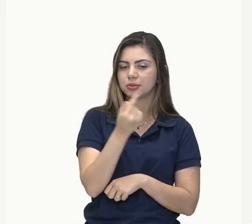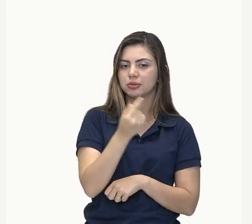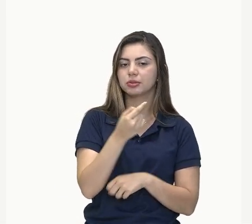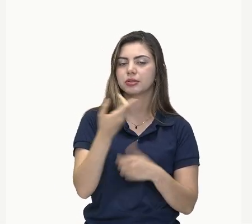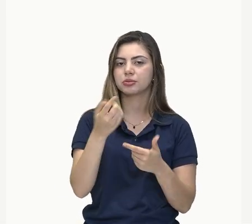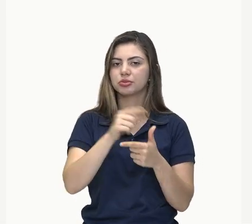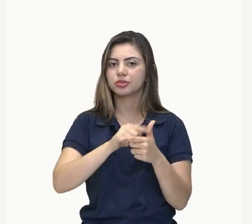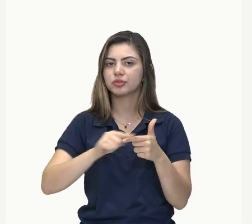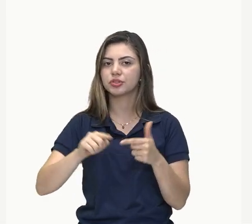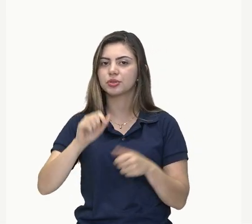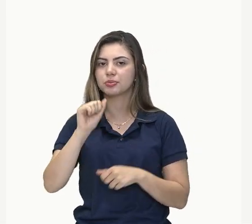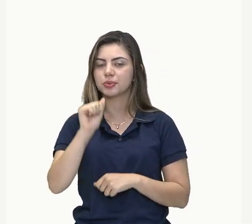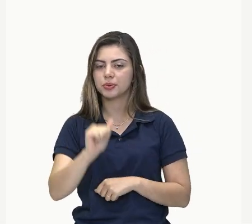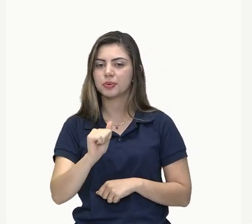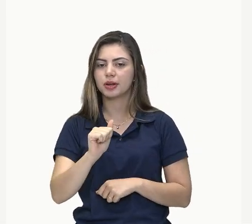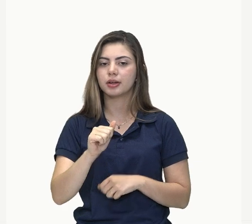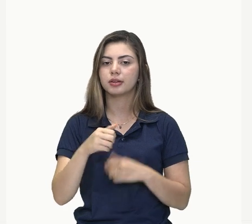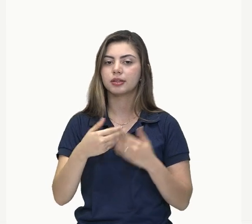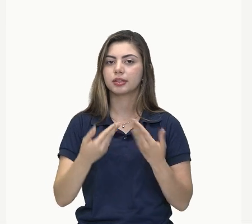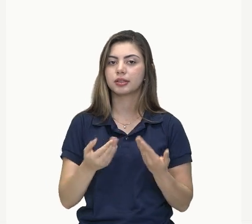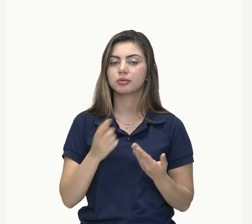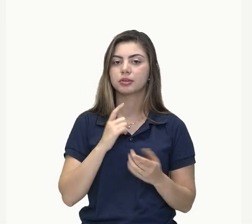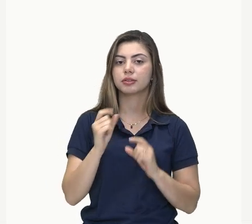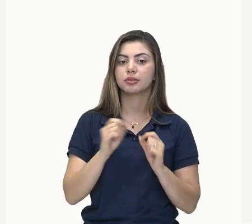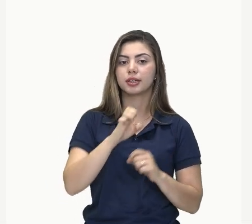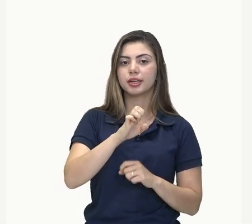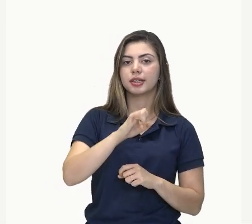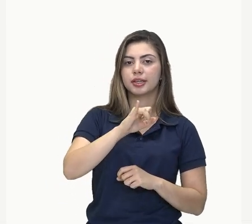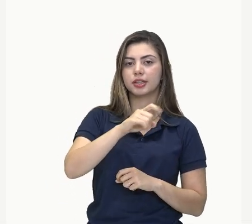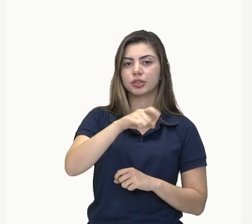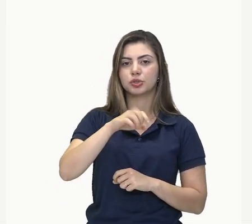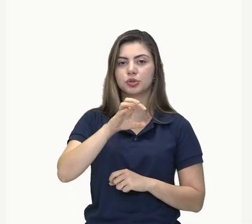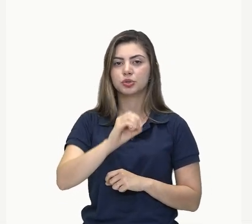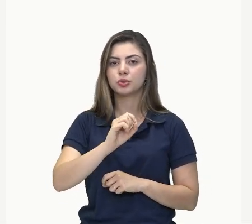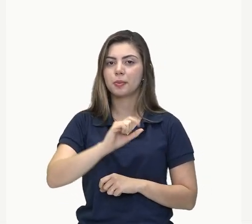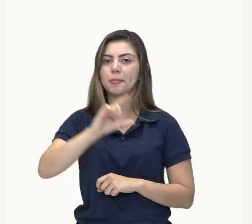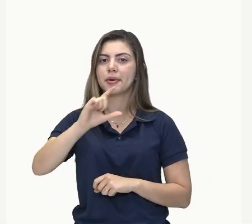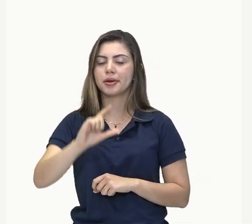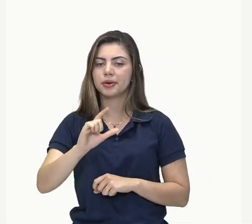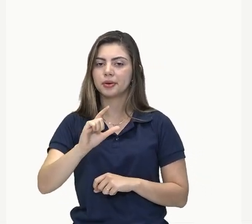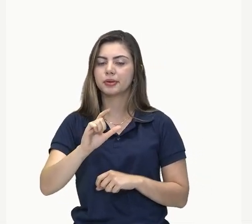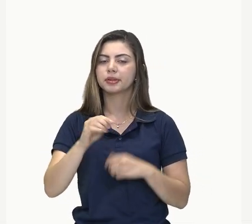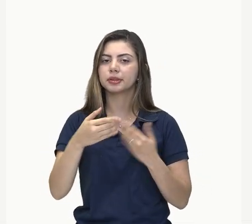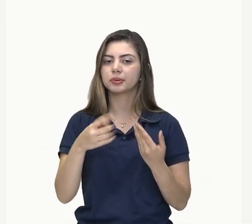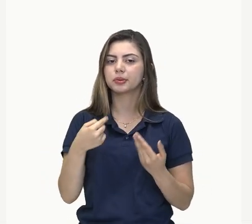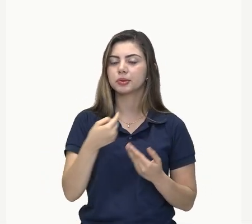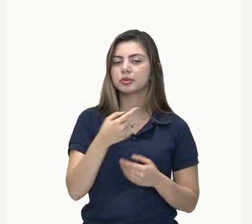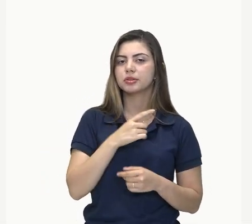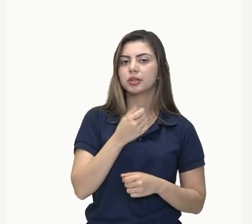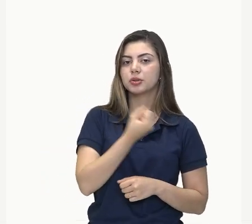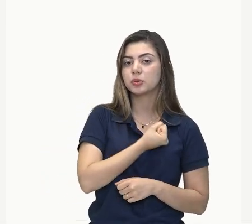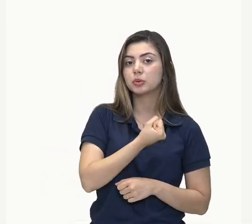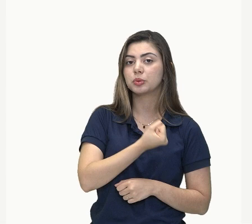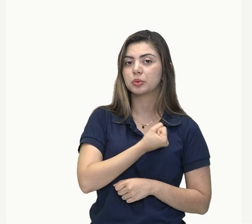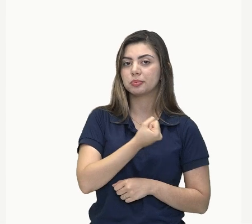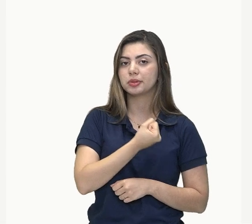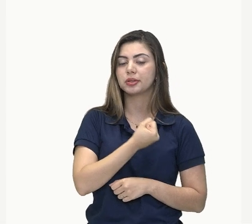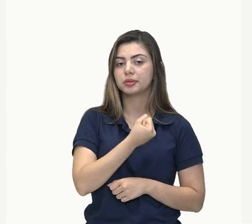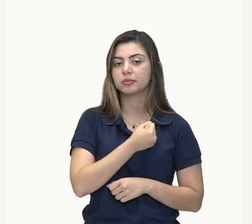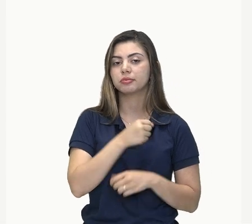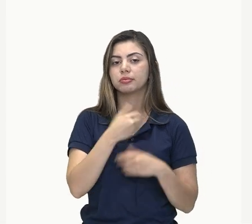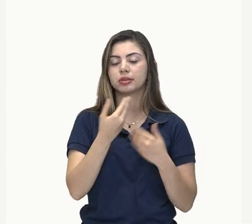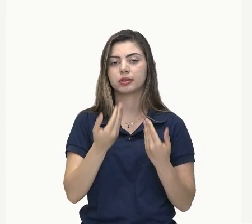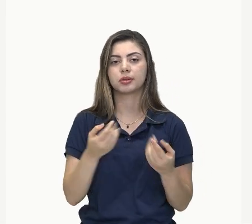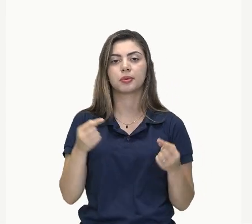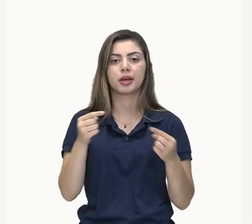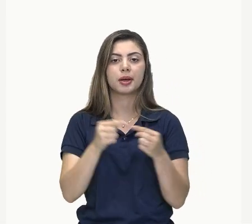né, o semi-eixo maior, a gente tem um valor que vai ser